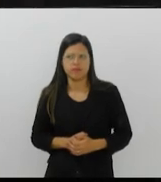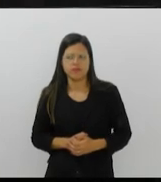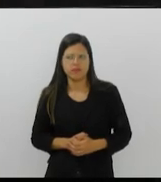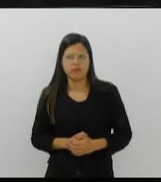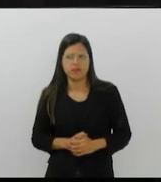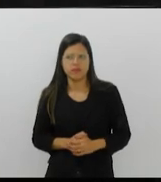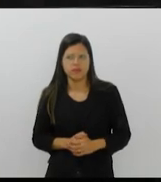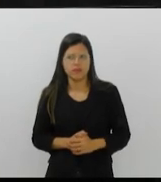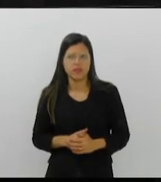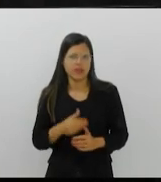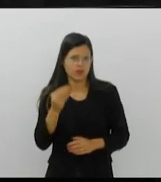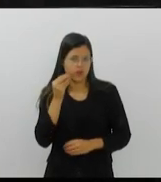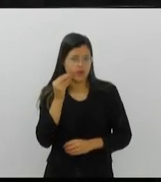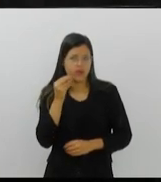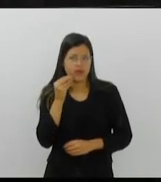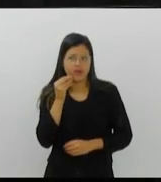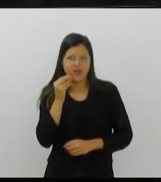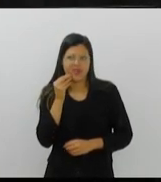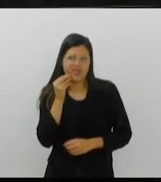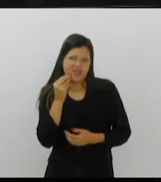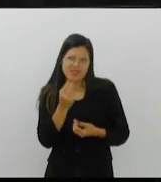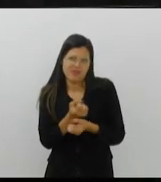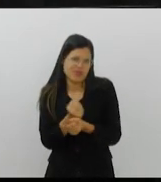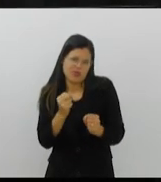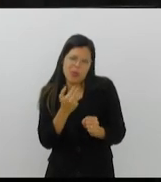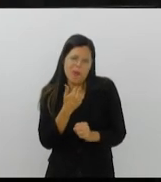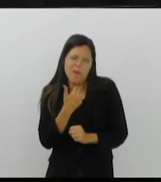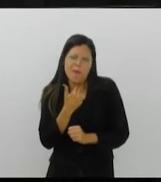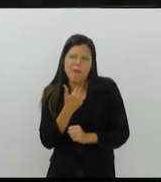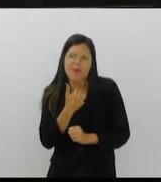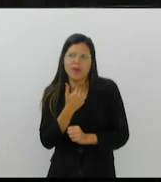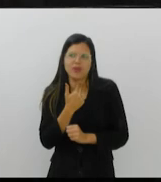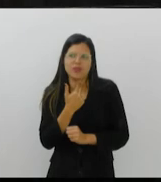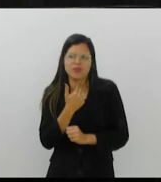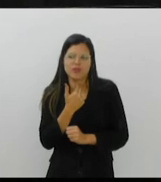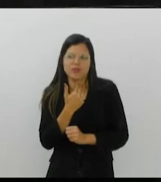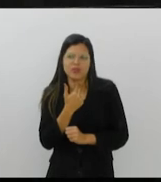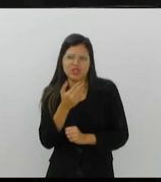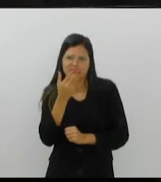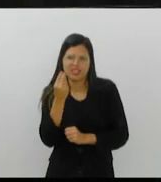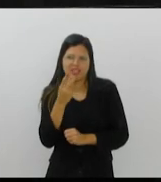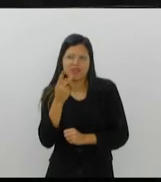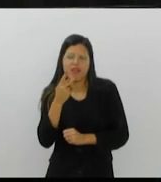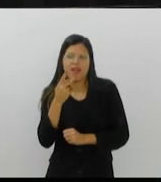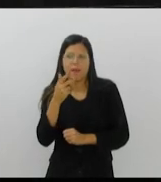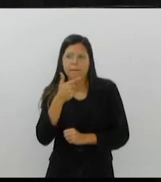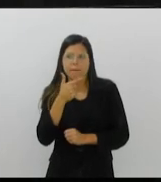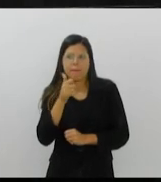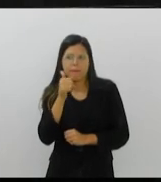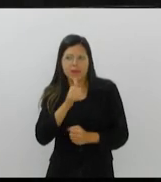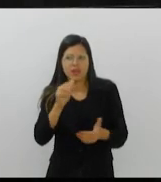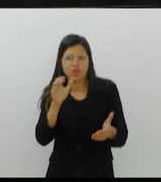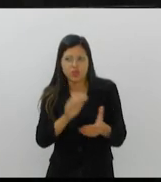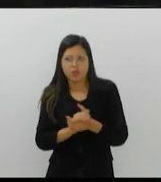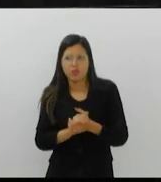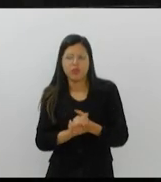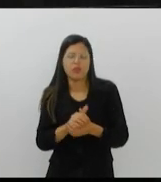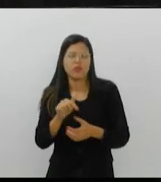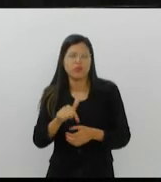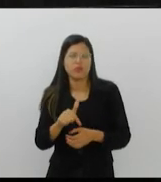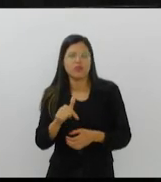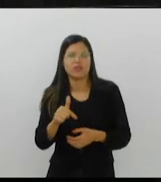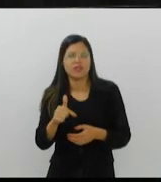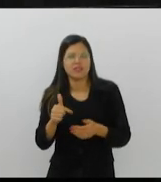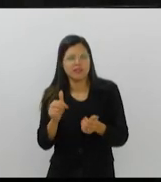não poderia jamais, não tem como deixar de esquecer a minha esposa, quem eu amo, a minha companheira, minha